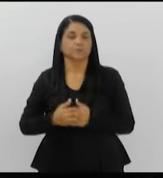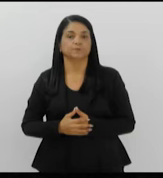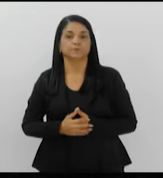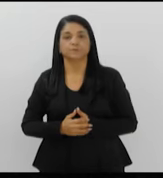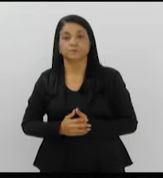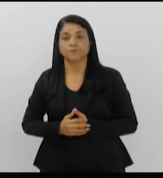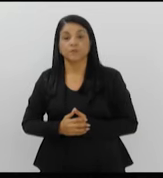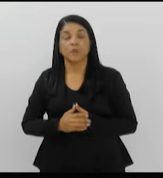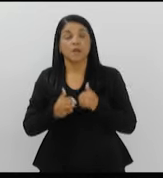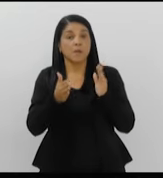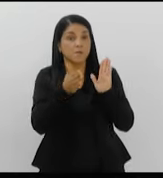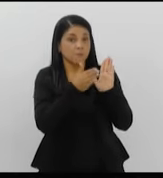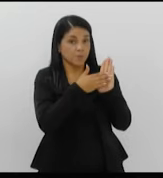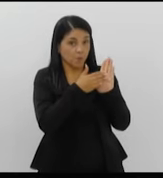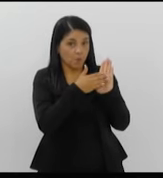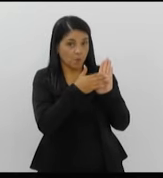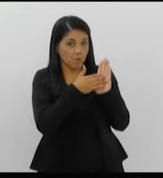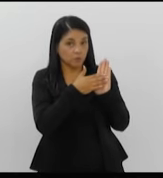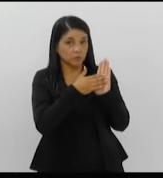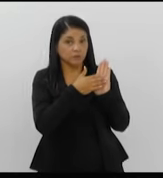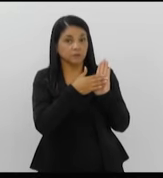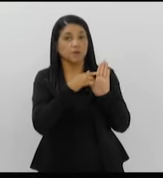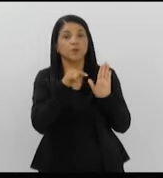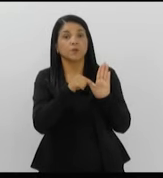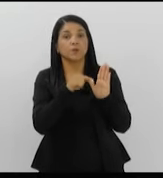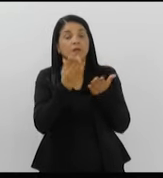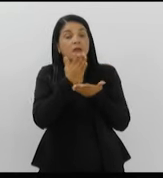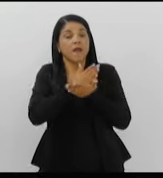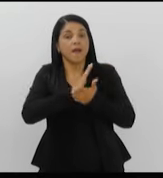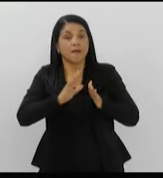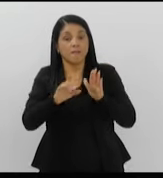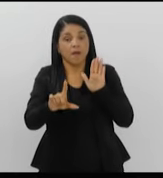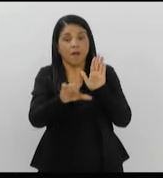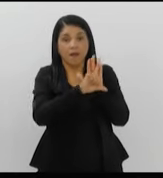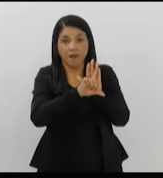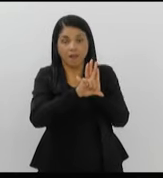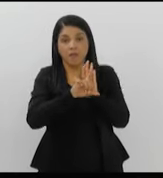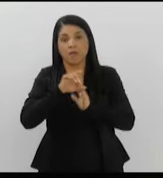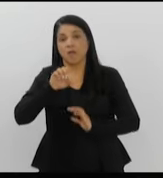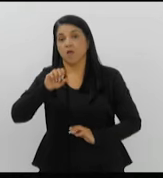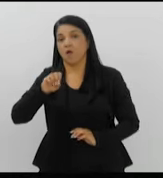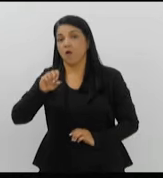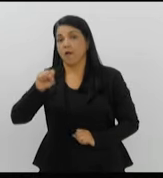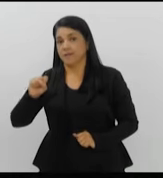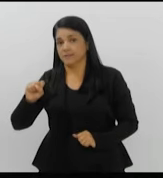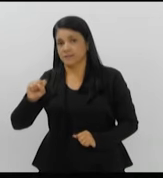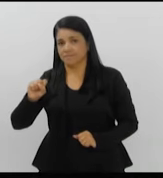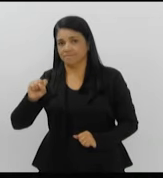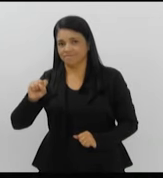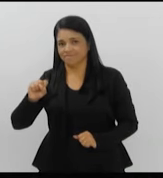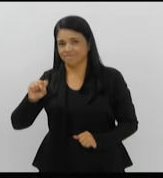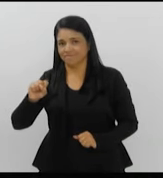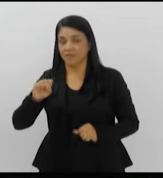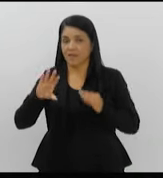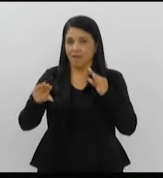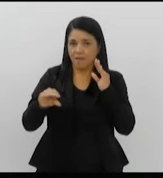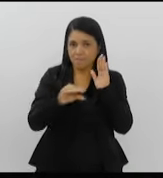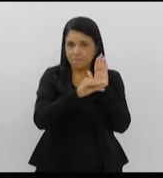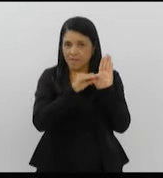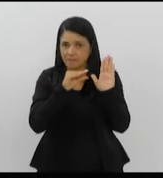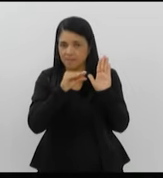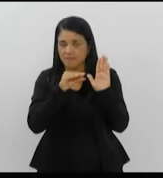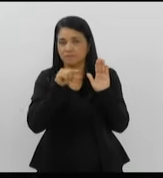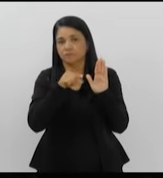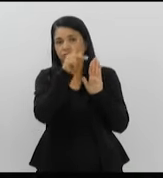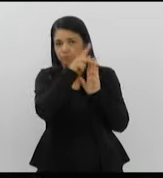das propostas foi a gente acabar com a lei das organizações sociais. E a emenda